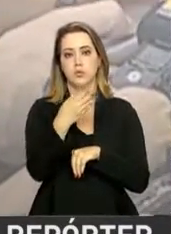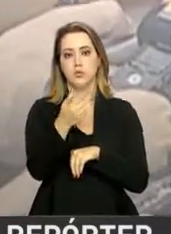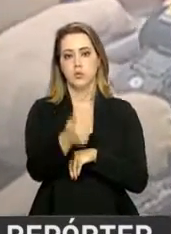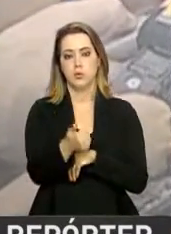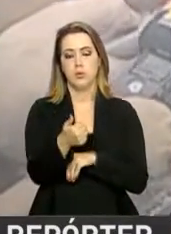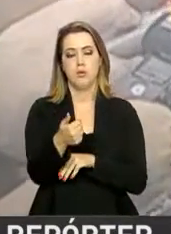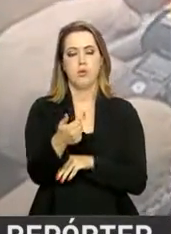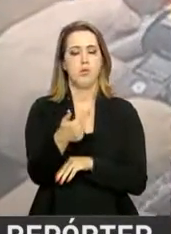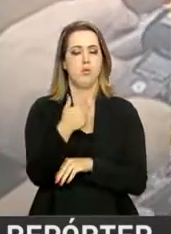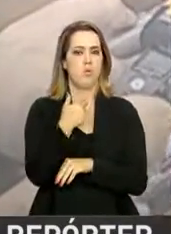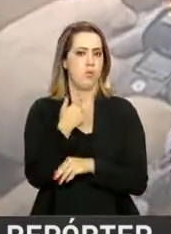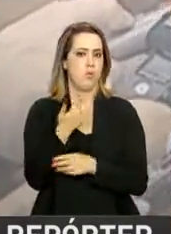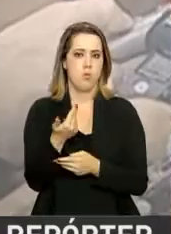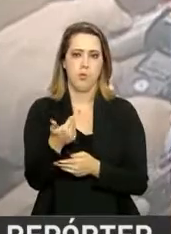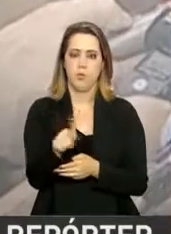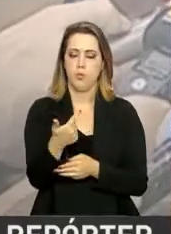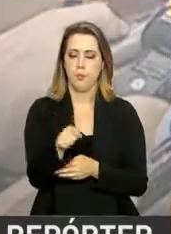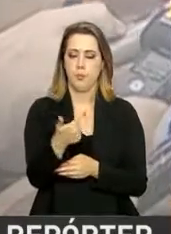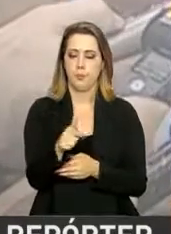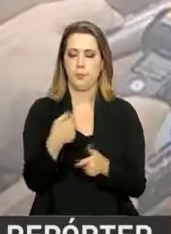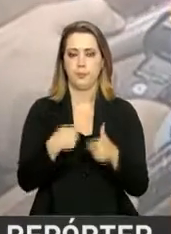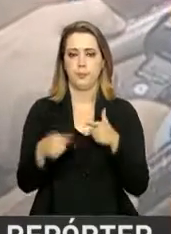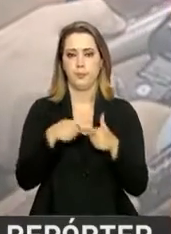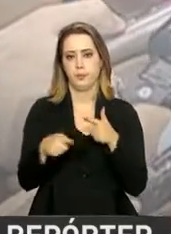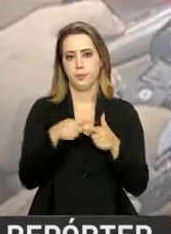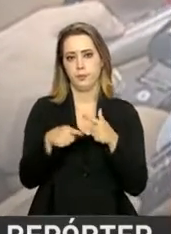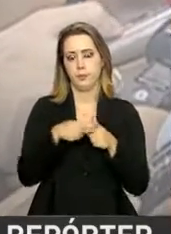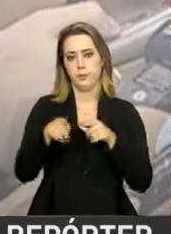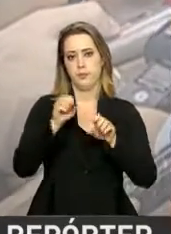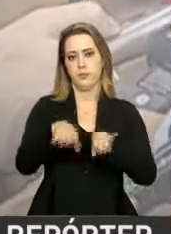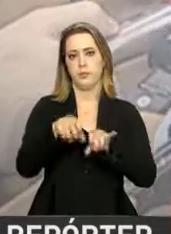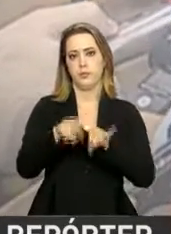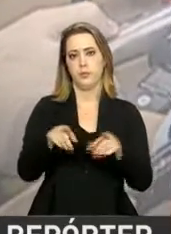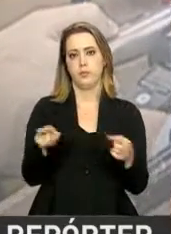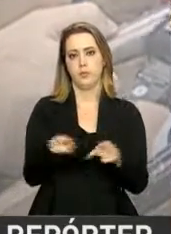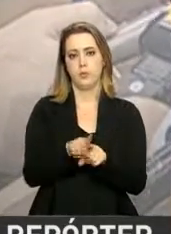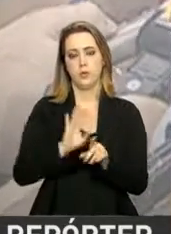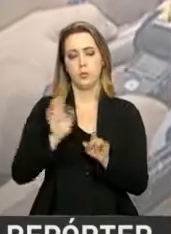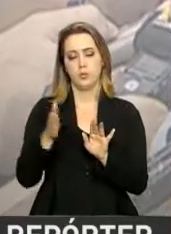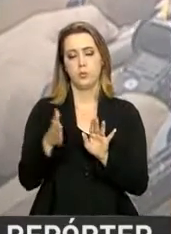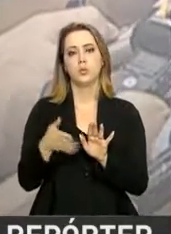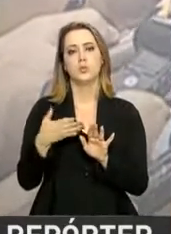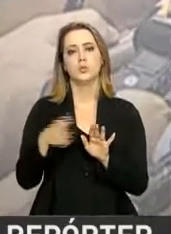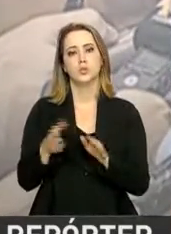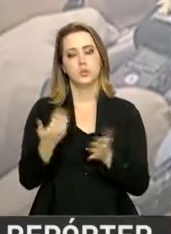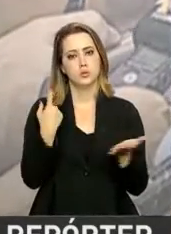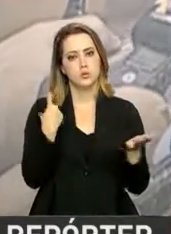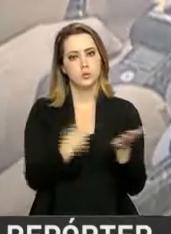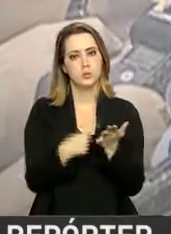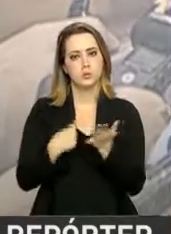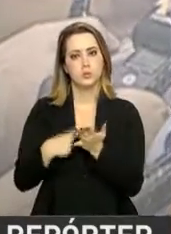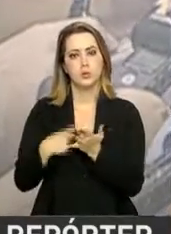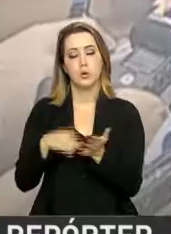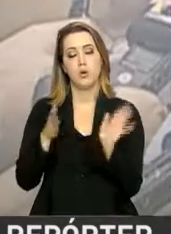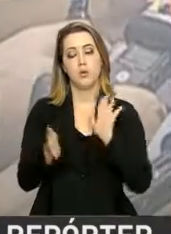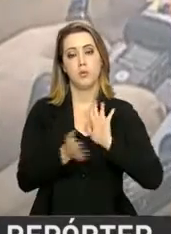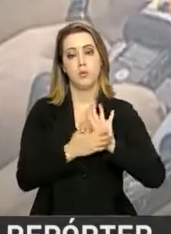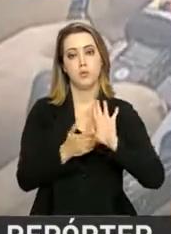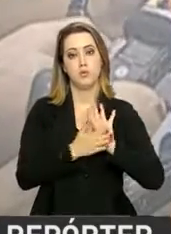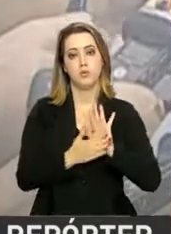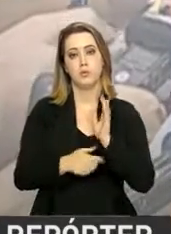não interfere nos investimentos na área de educação nós temos já o compromisso ea proposta orçamentária que significará